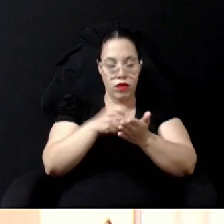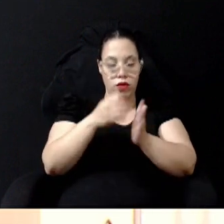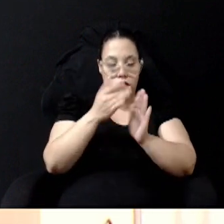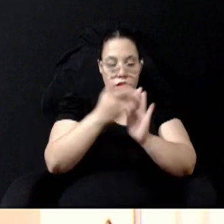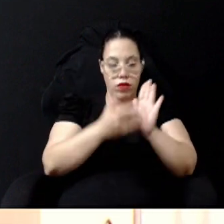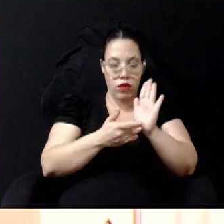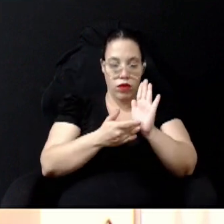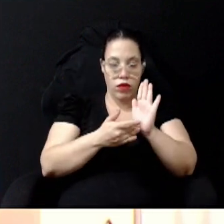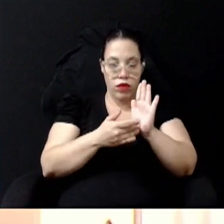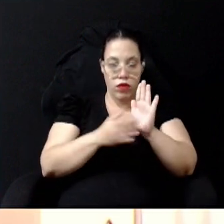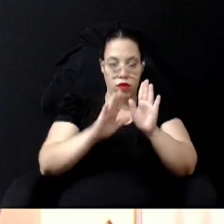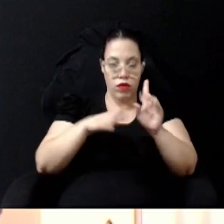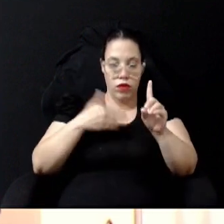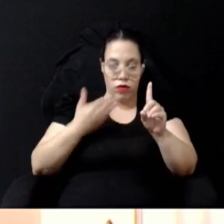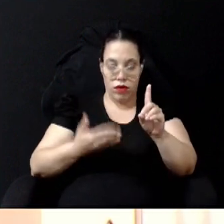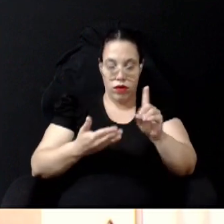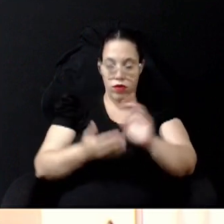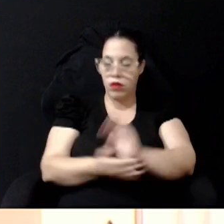honraria.